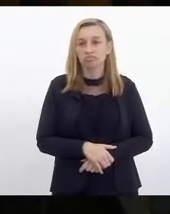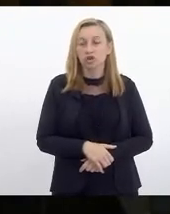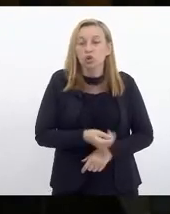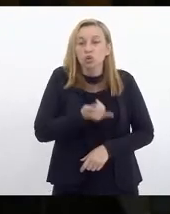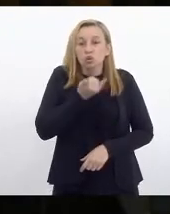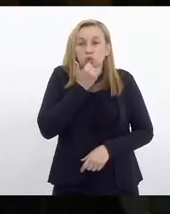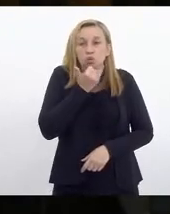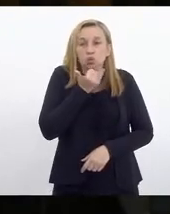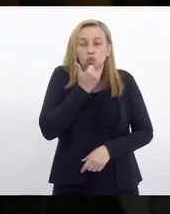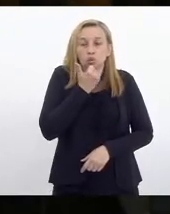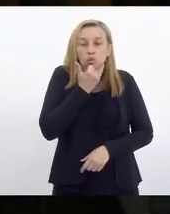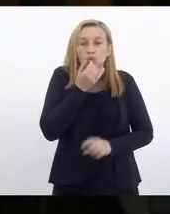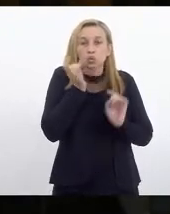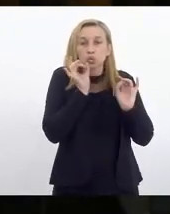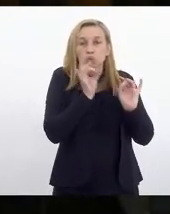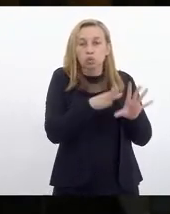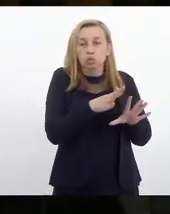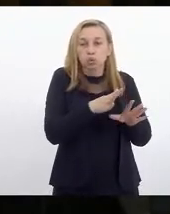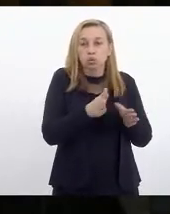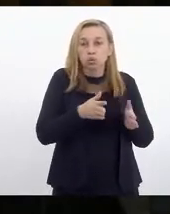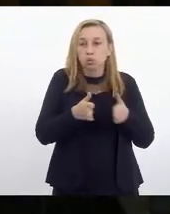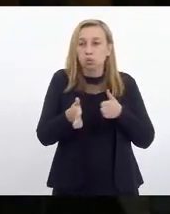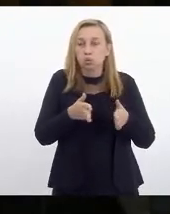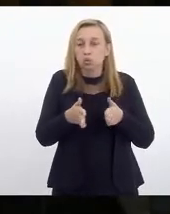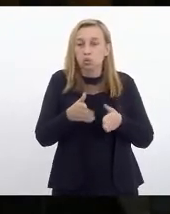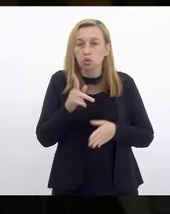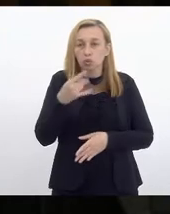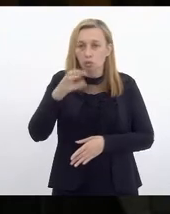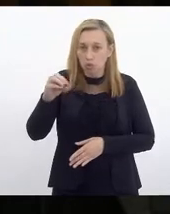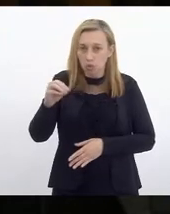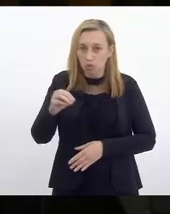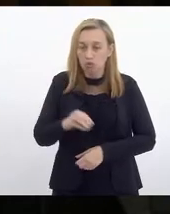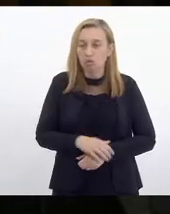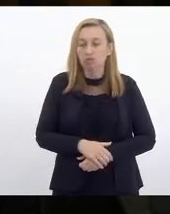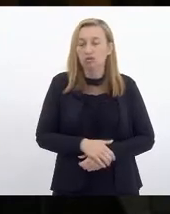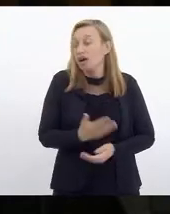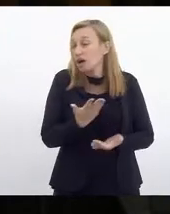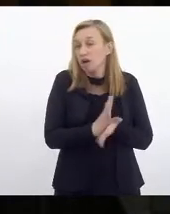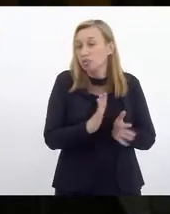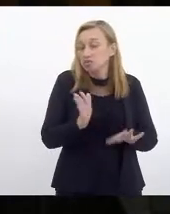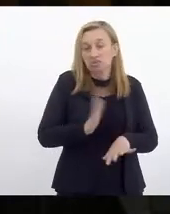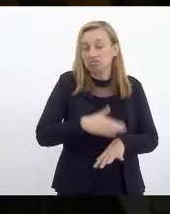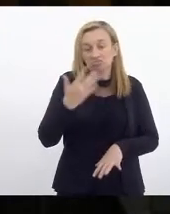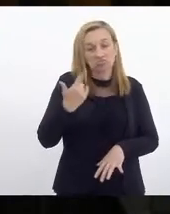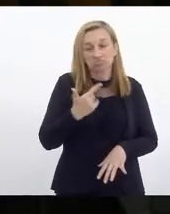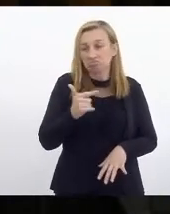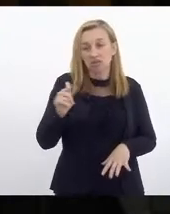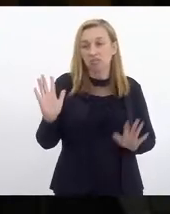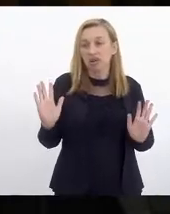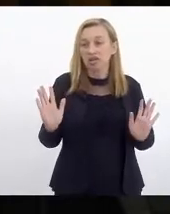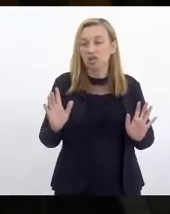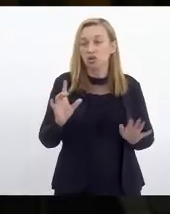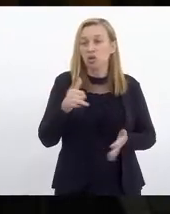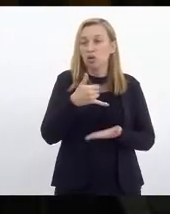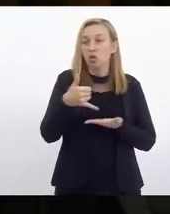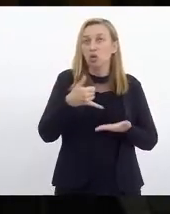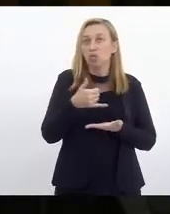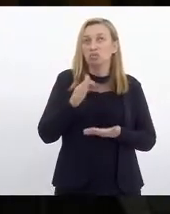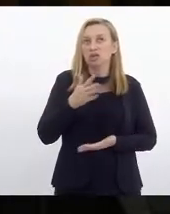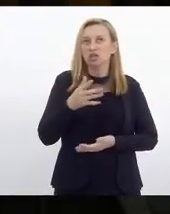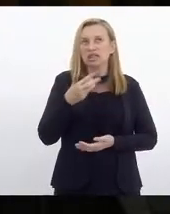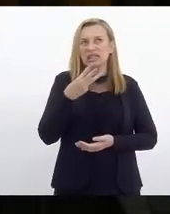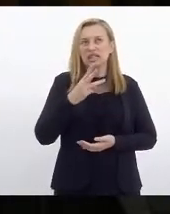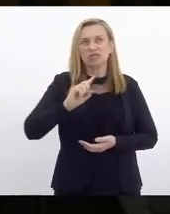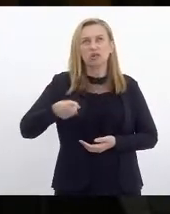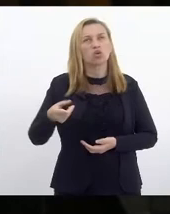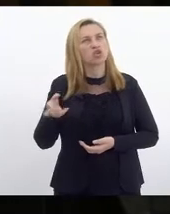Desculpe, a provisão para abandono do poço, quer dizer, acabou, não tem mais óleo, que dá uma média superior a 3